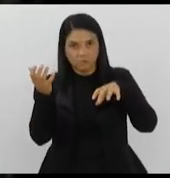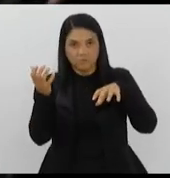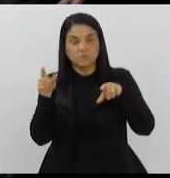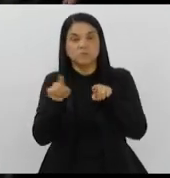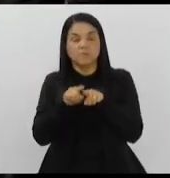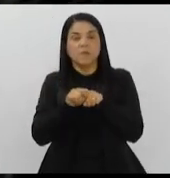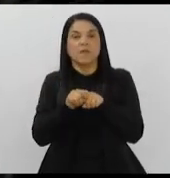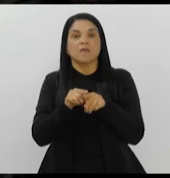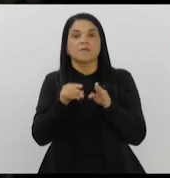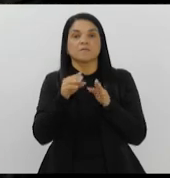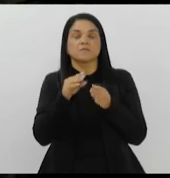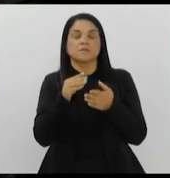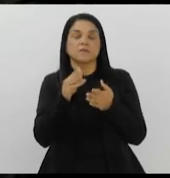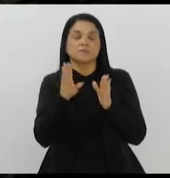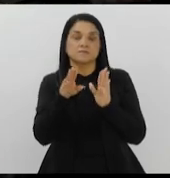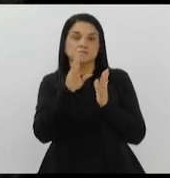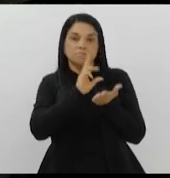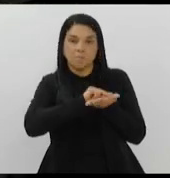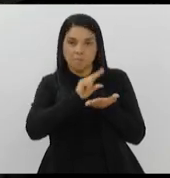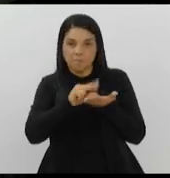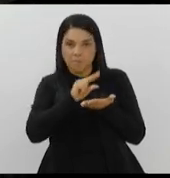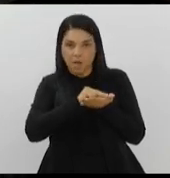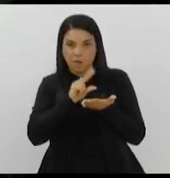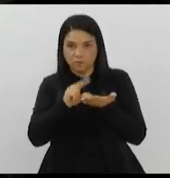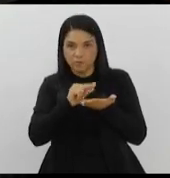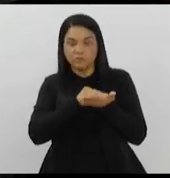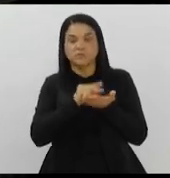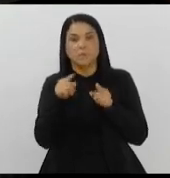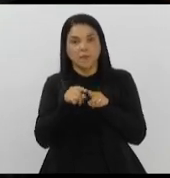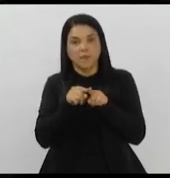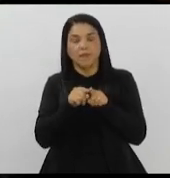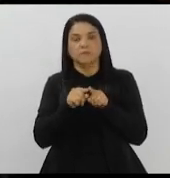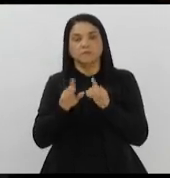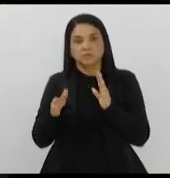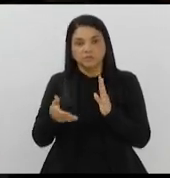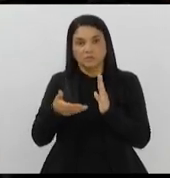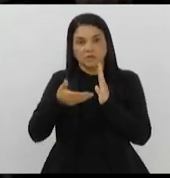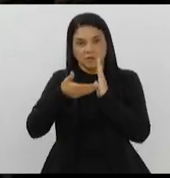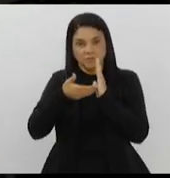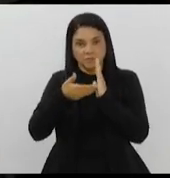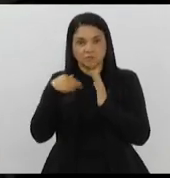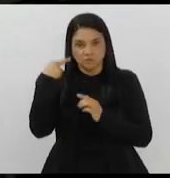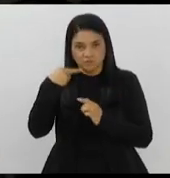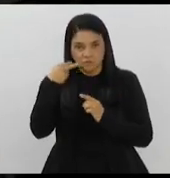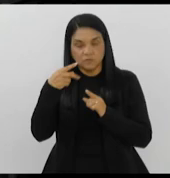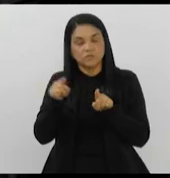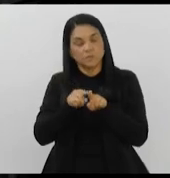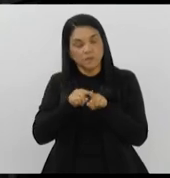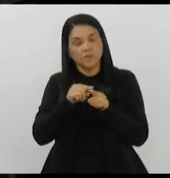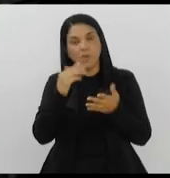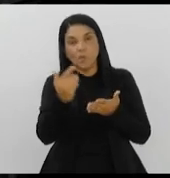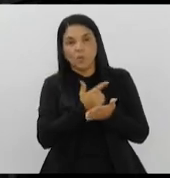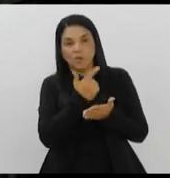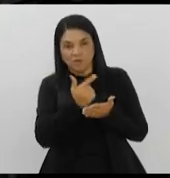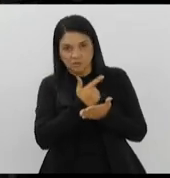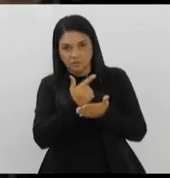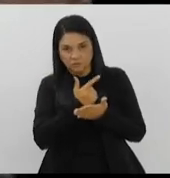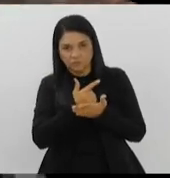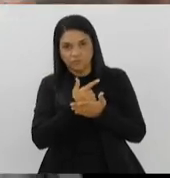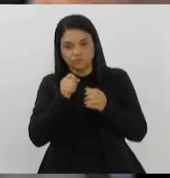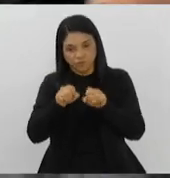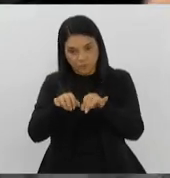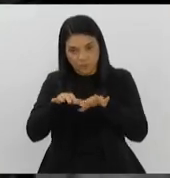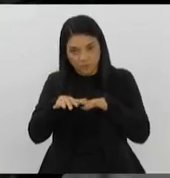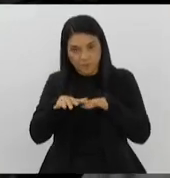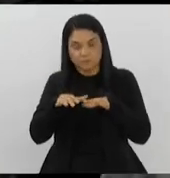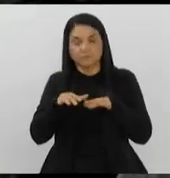câmaras de vereadores, existe um limbo legislativo onde se enquadram os parlamentos estaduais. A gente tem aprovado